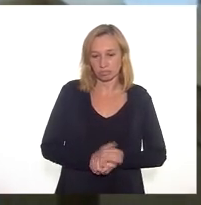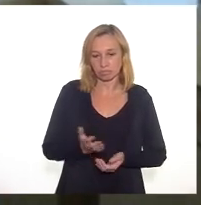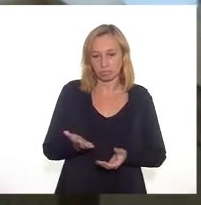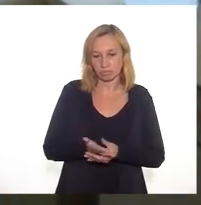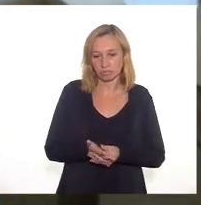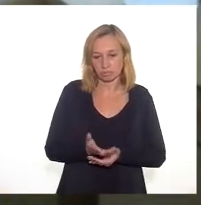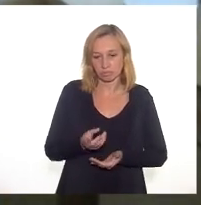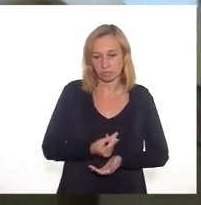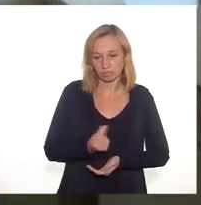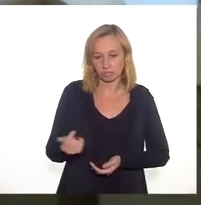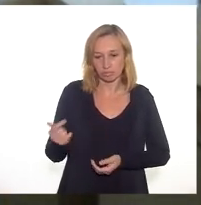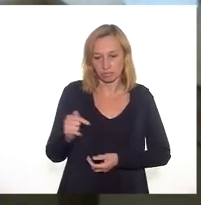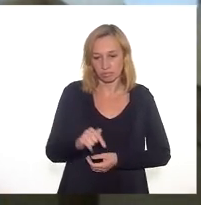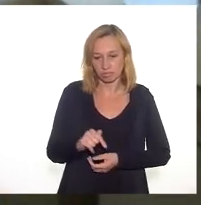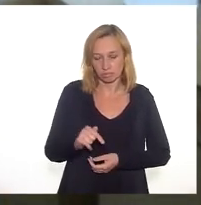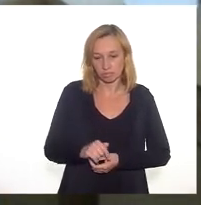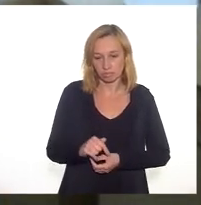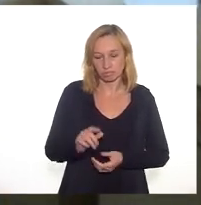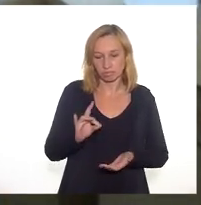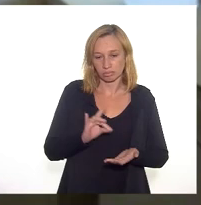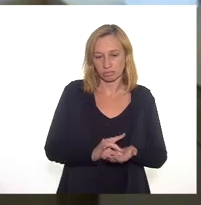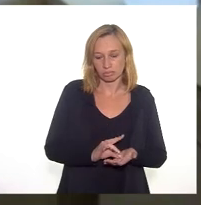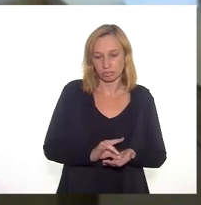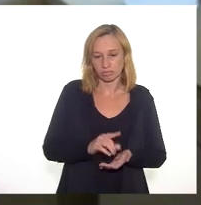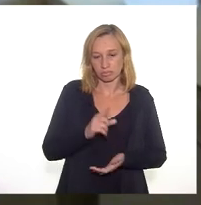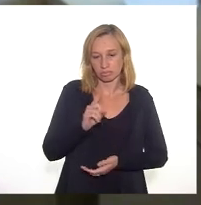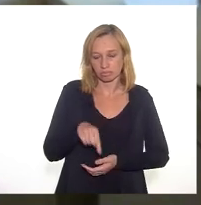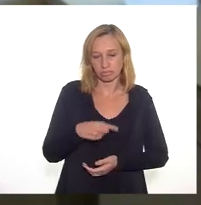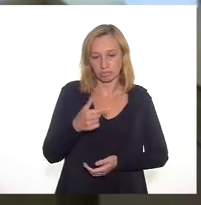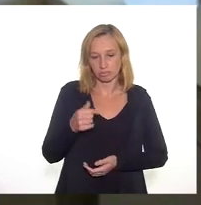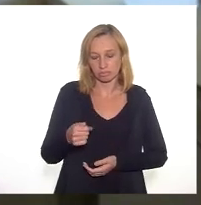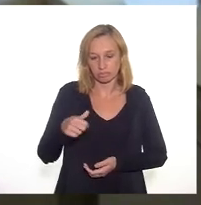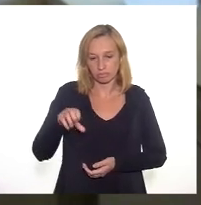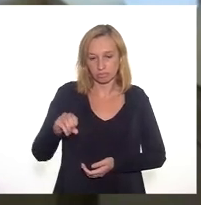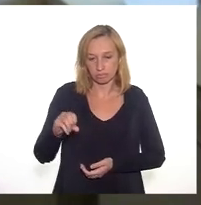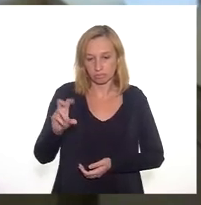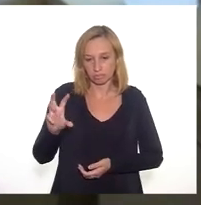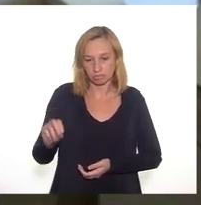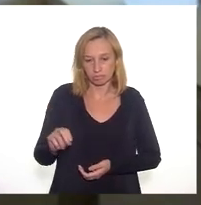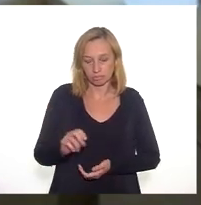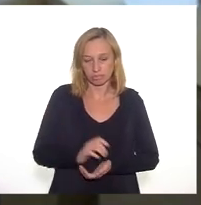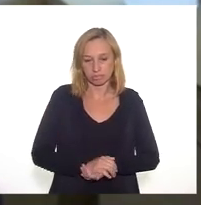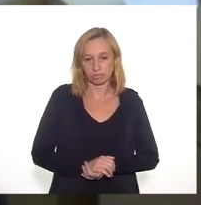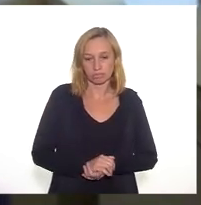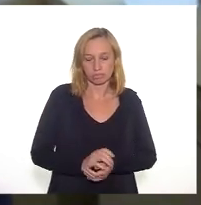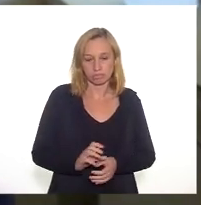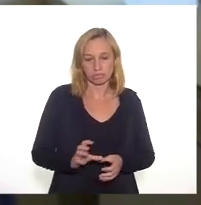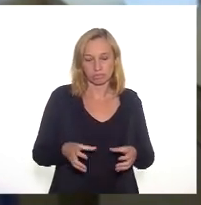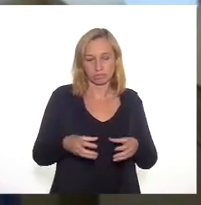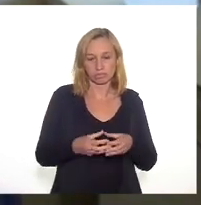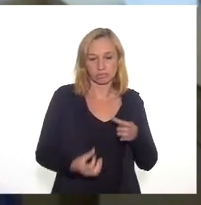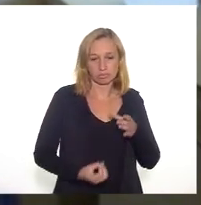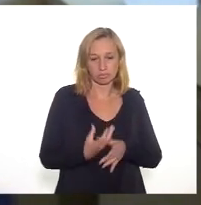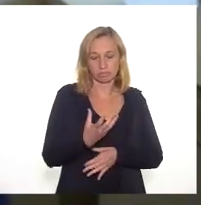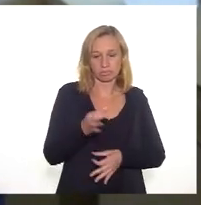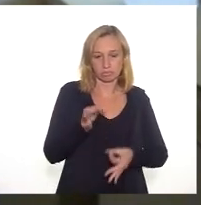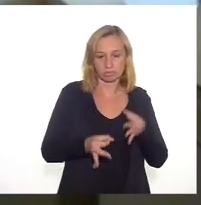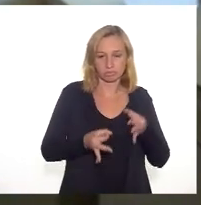como manda a regra da Lei 1079 de 50, e foi constituído um tribunal especial